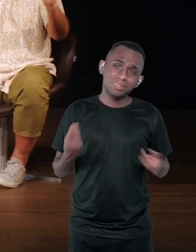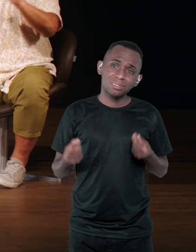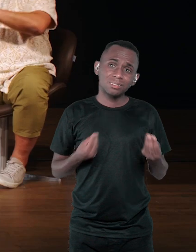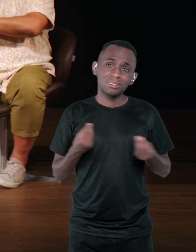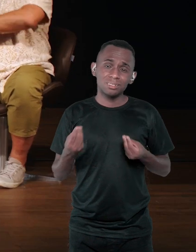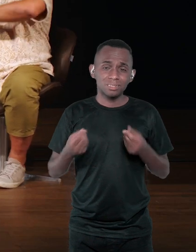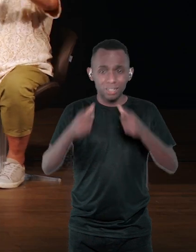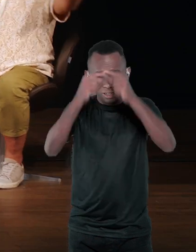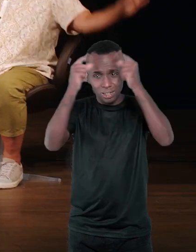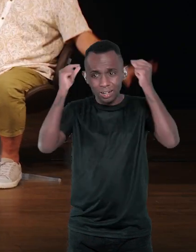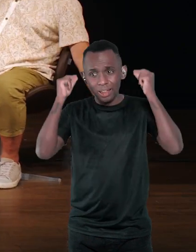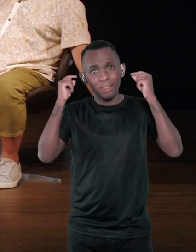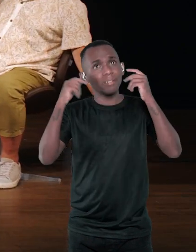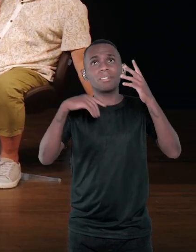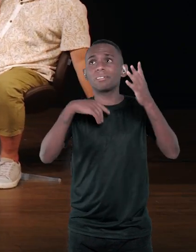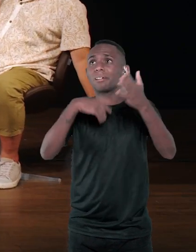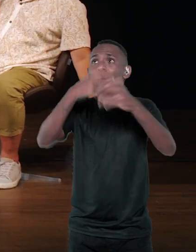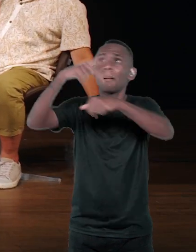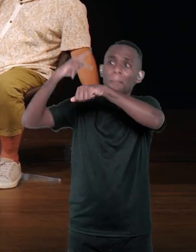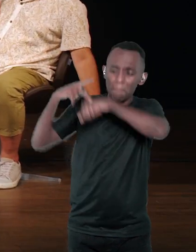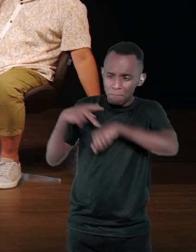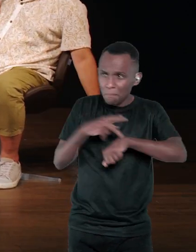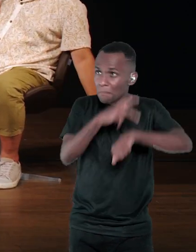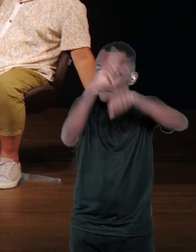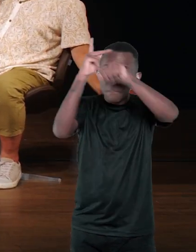da Grécia ao Sri Lanka eu posso ser qualquer coisa.